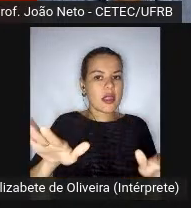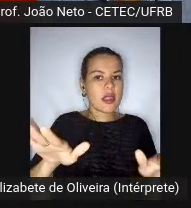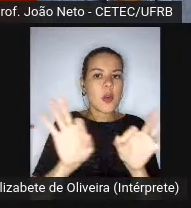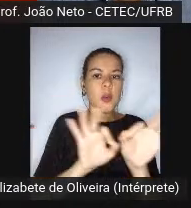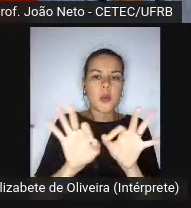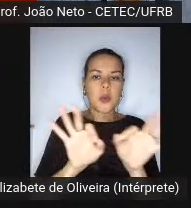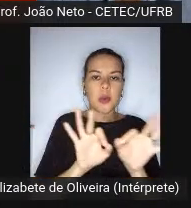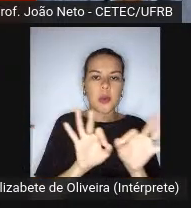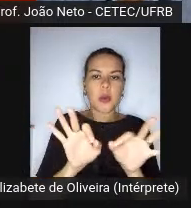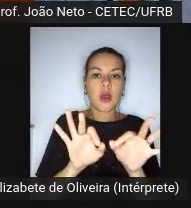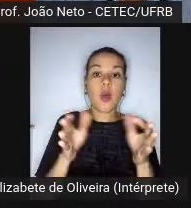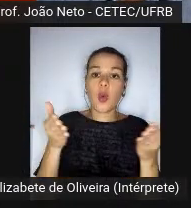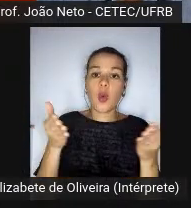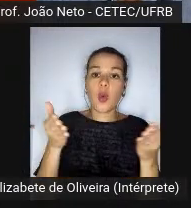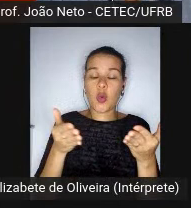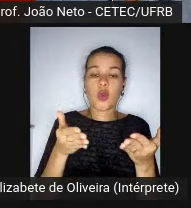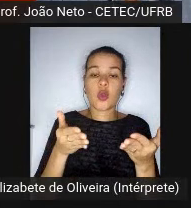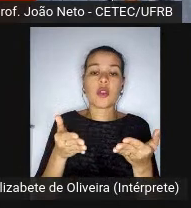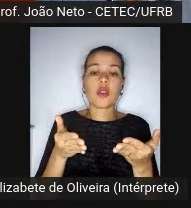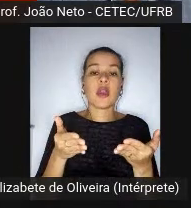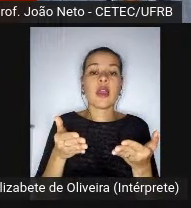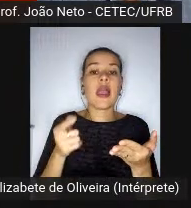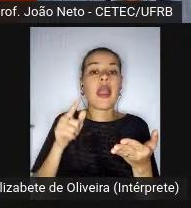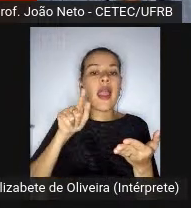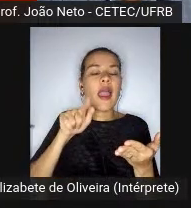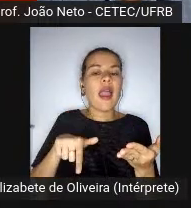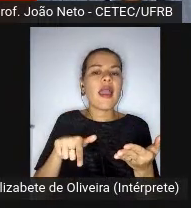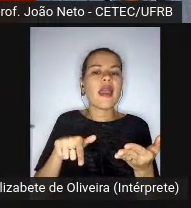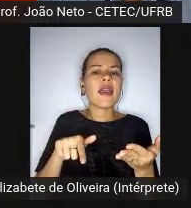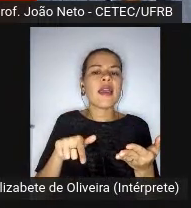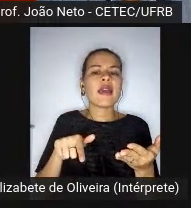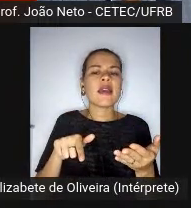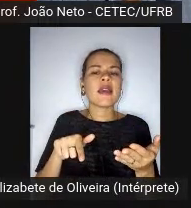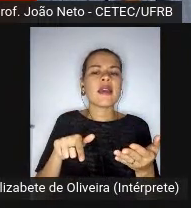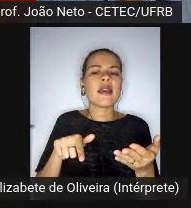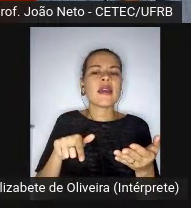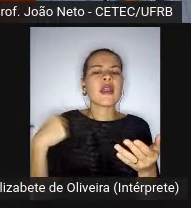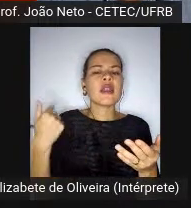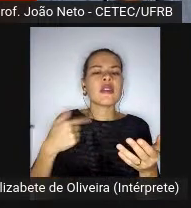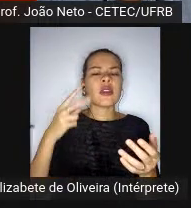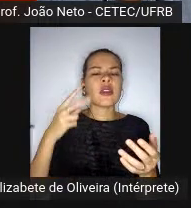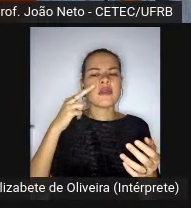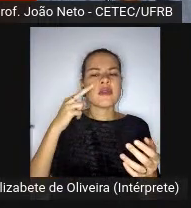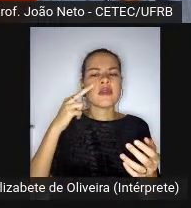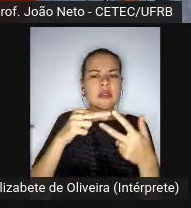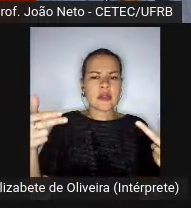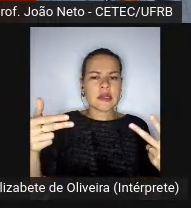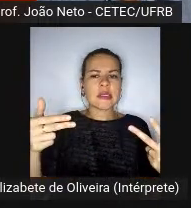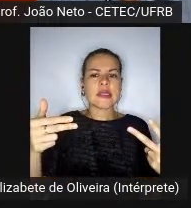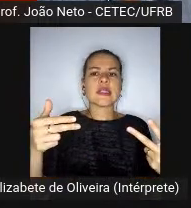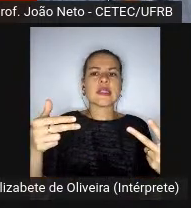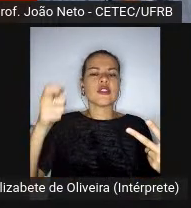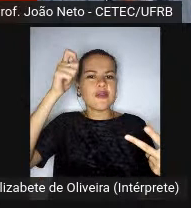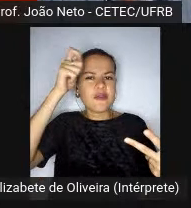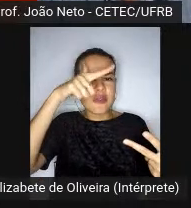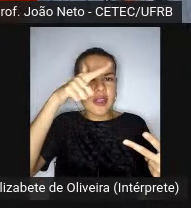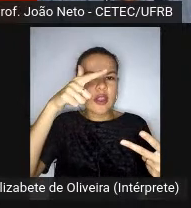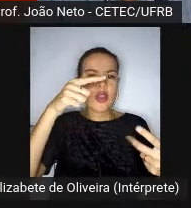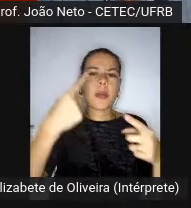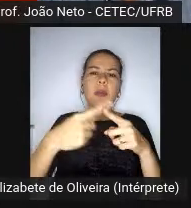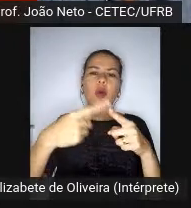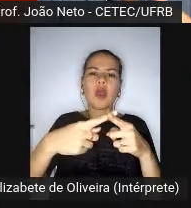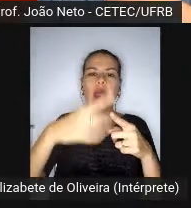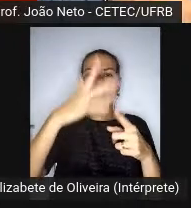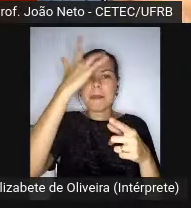atualmente é que a nós vemos algumas sequelas deixadas pela convide mas também algumas pessoas